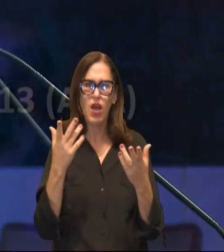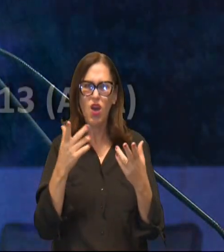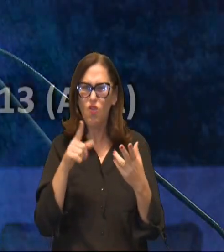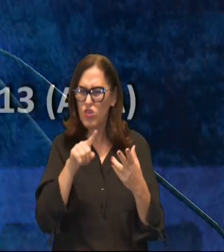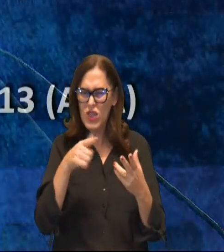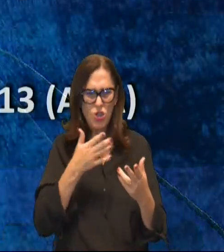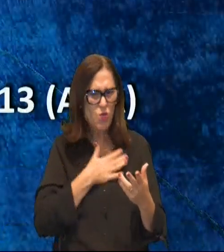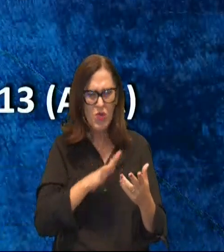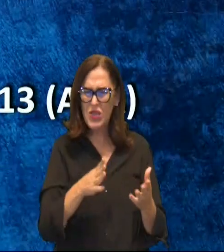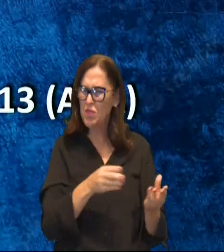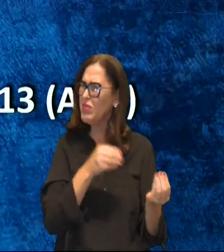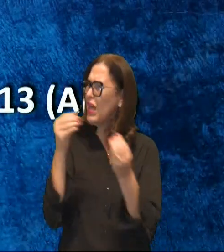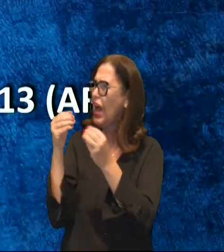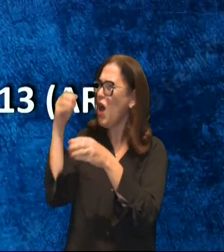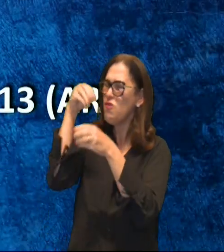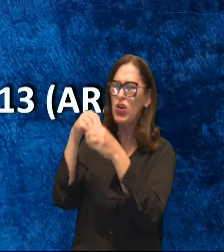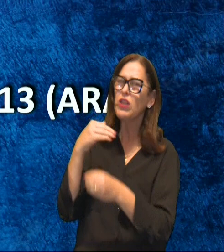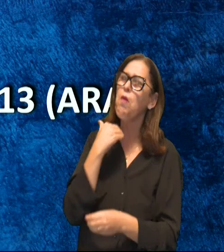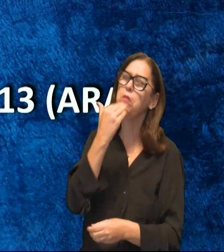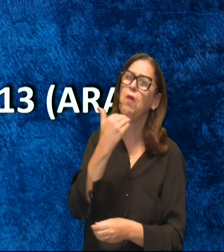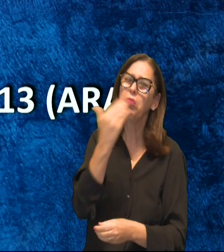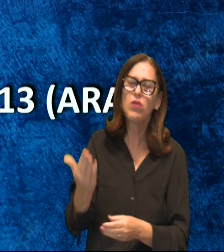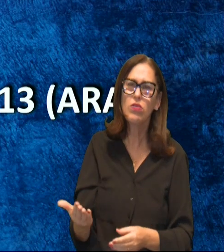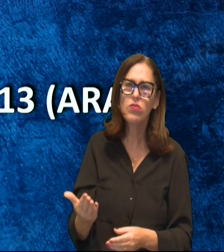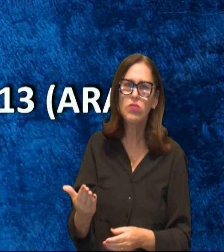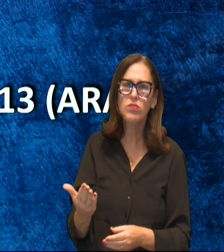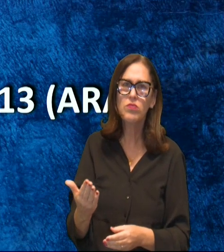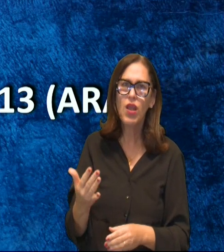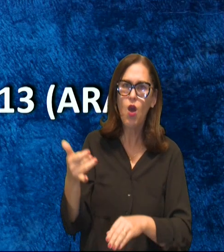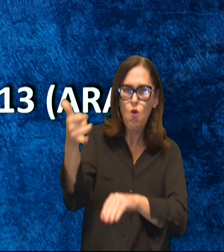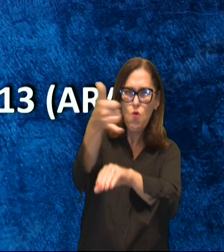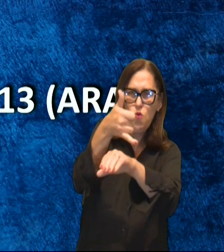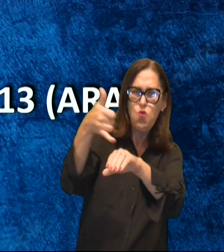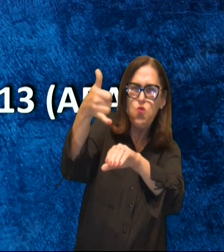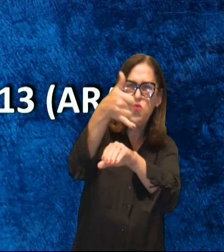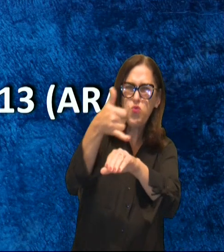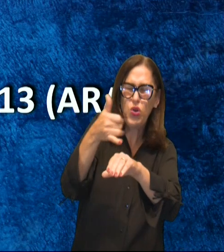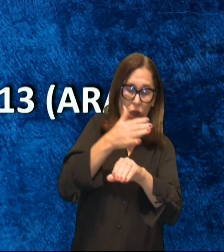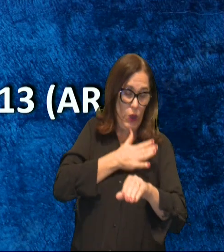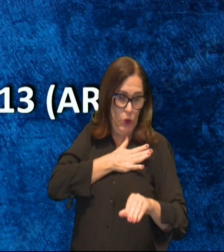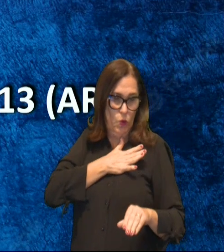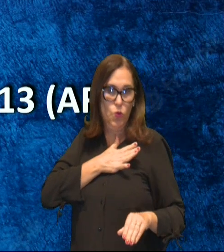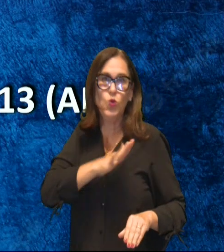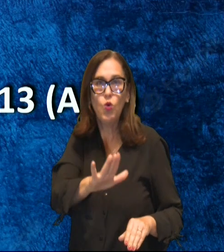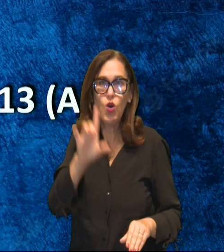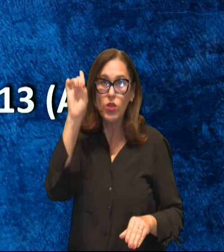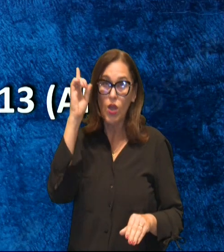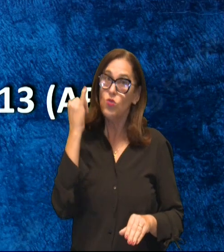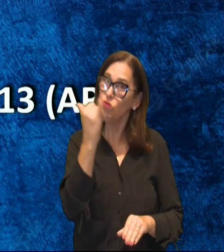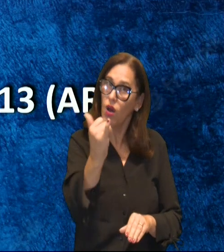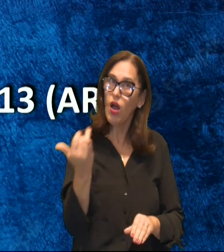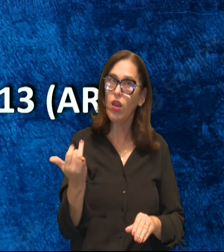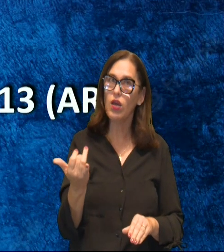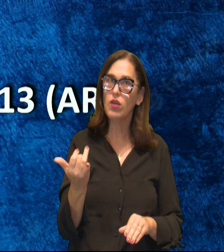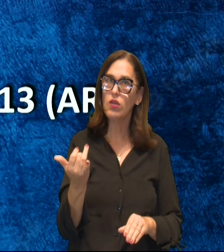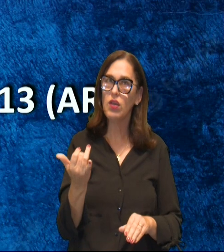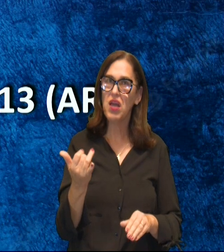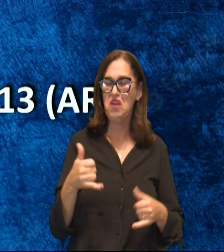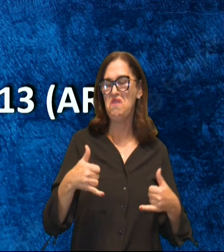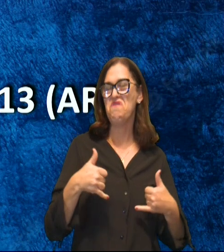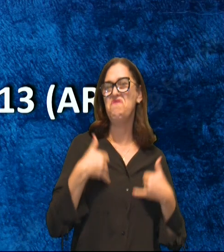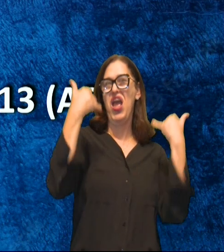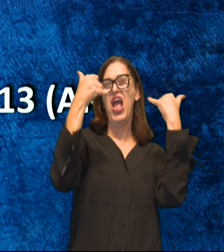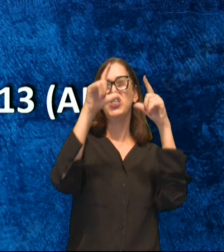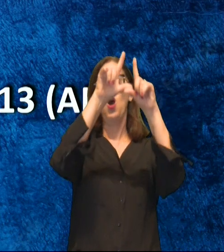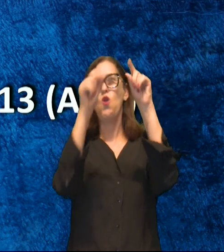a trazer ofertas vãs. O incenso é para mim abominação, e também as festas da lua